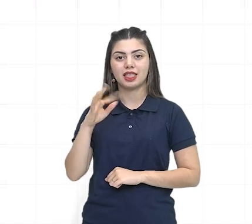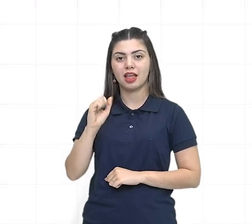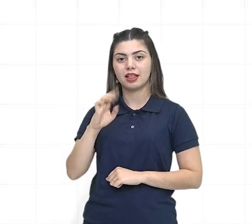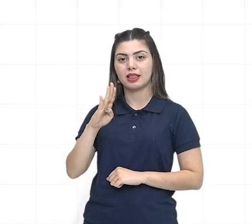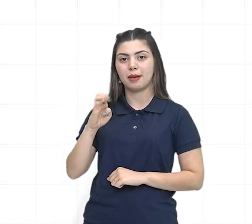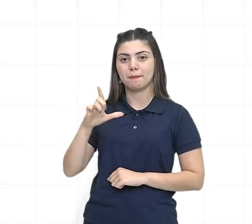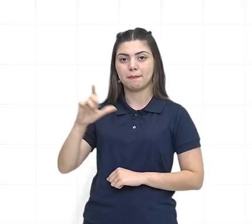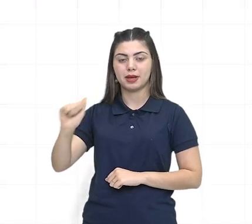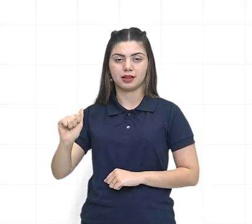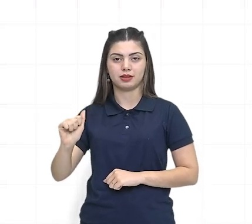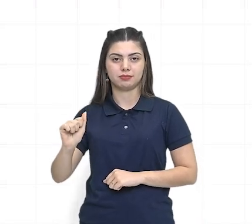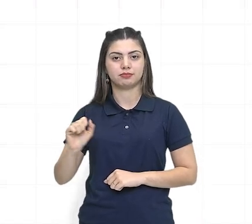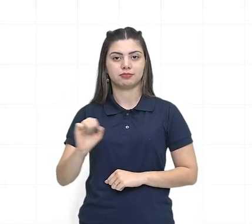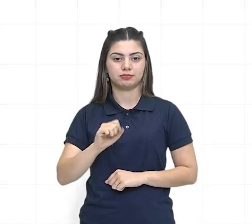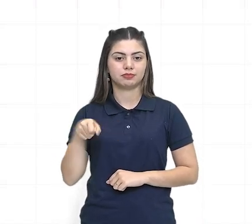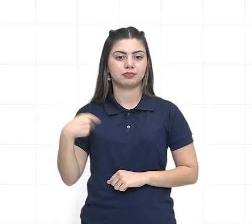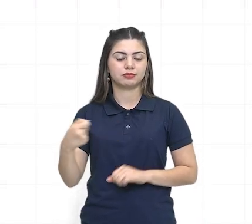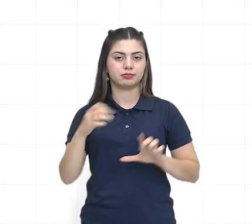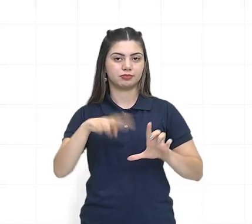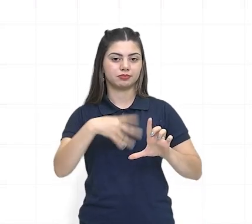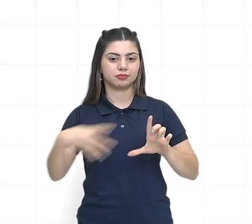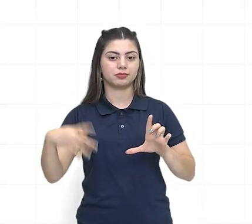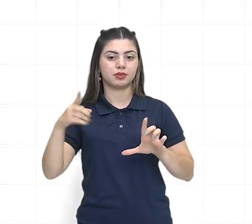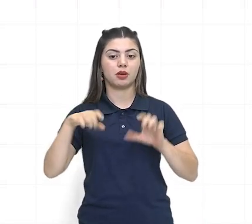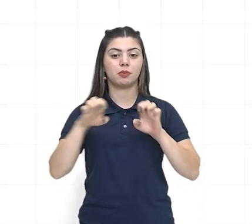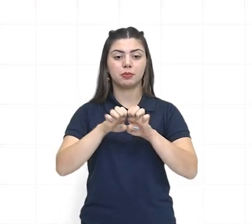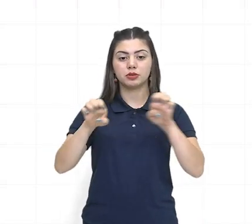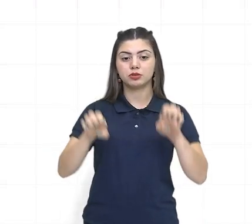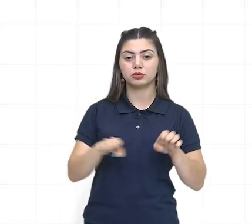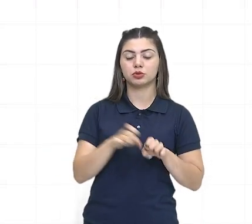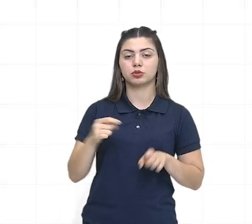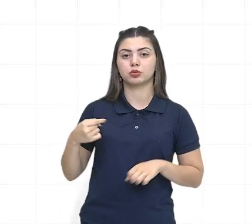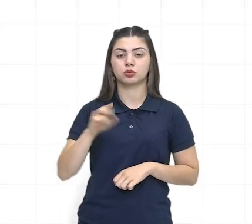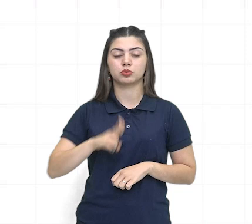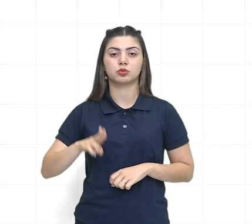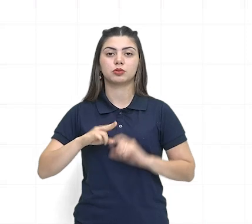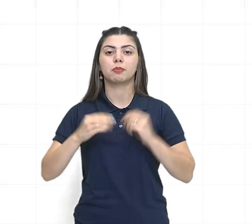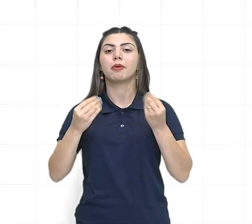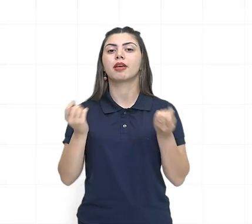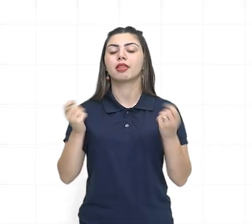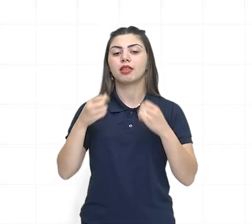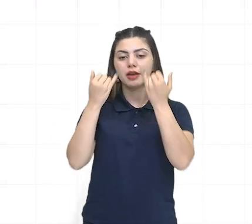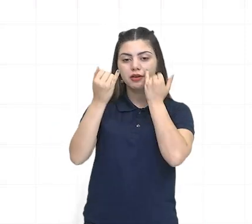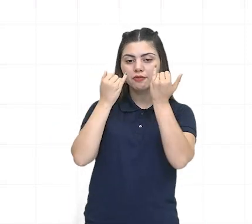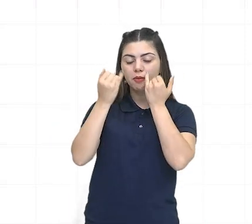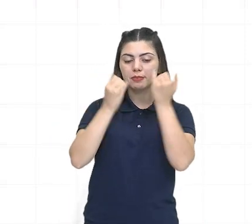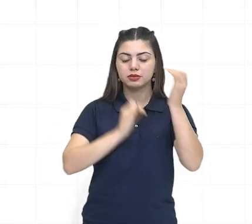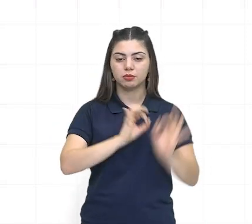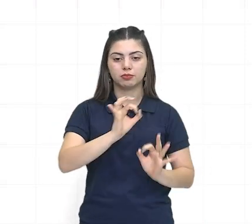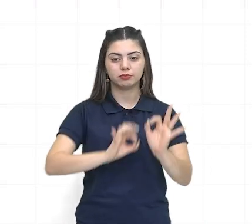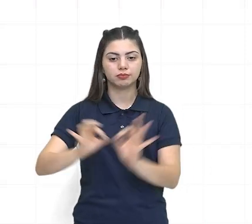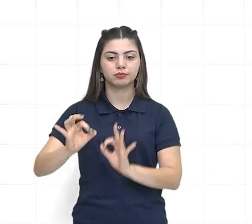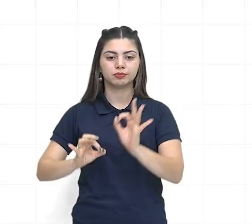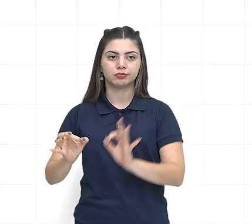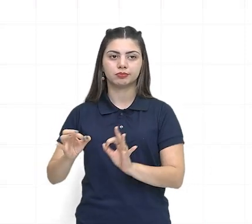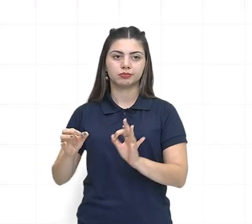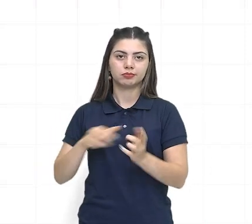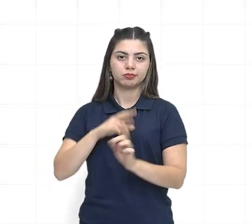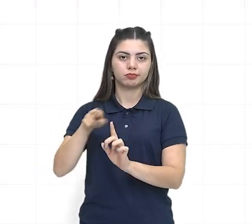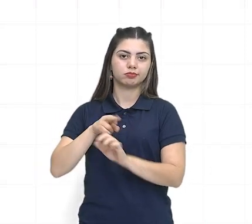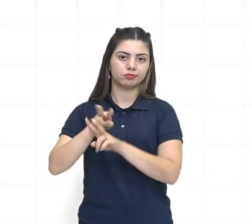A tabela é uma estrutura que utilizamos para organizar dados, que são informações sobre um determinado